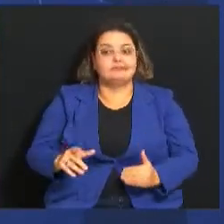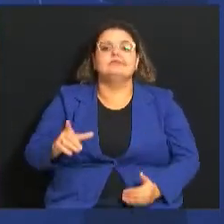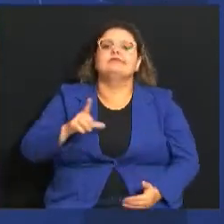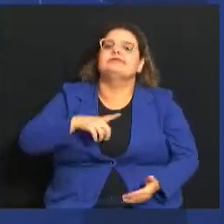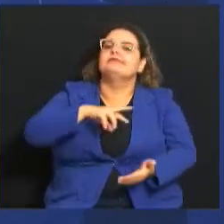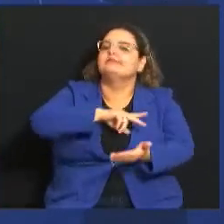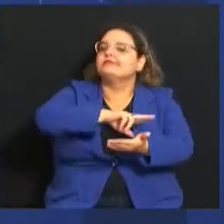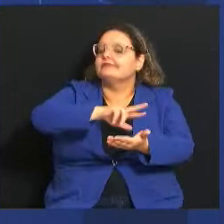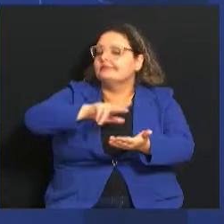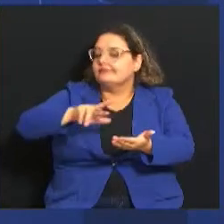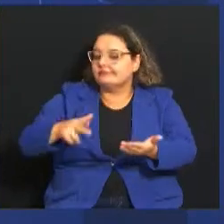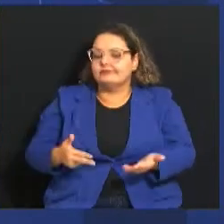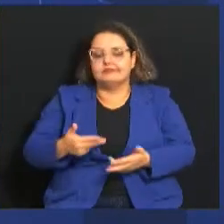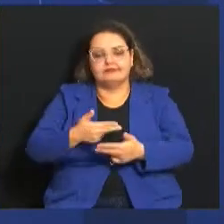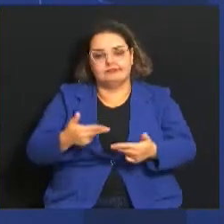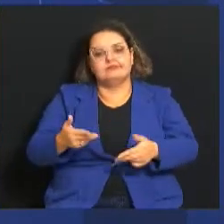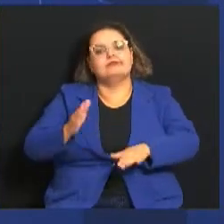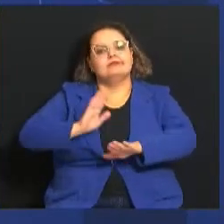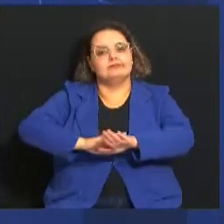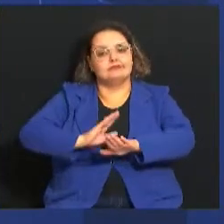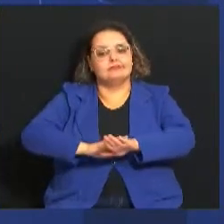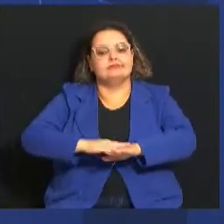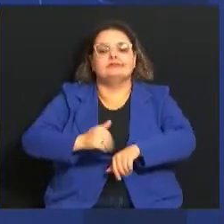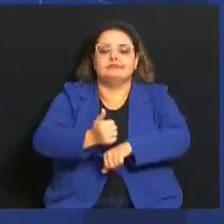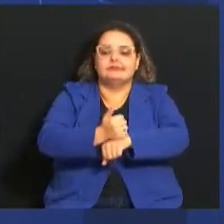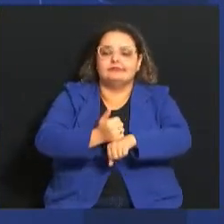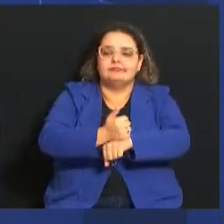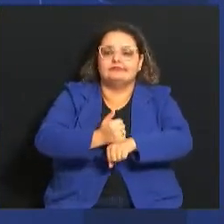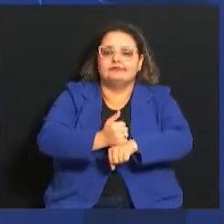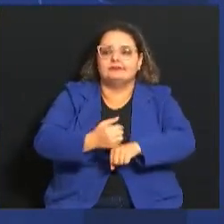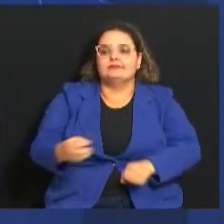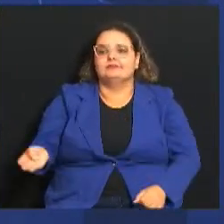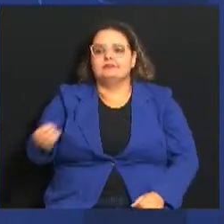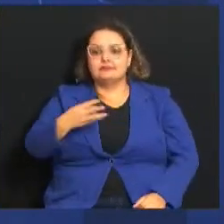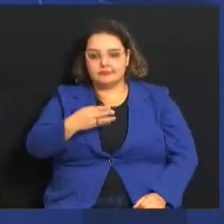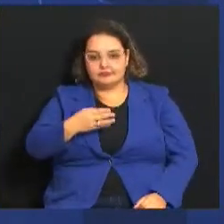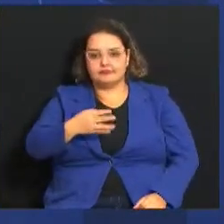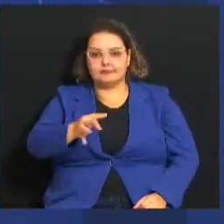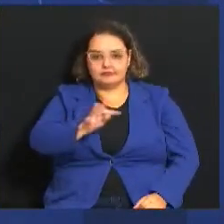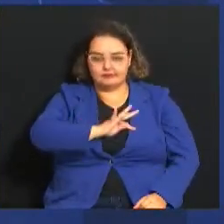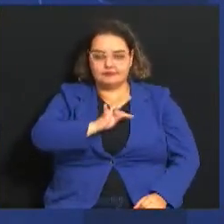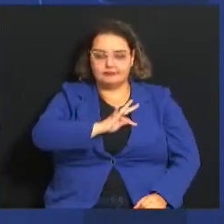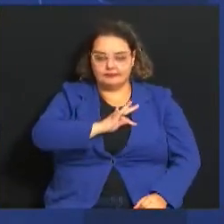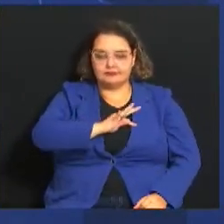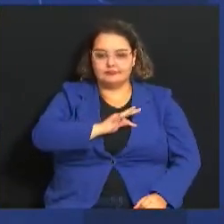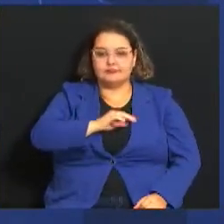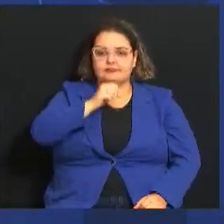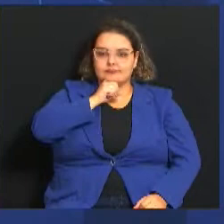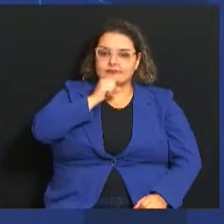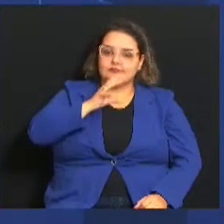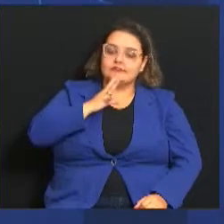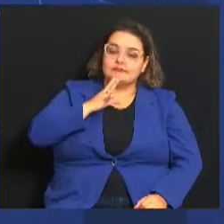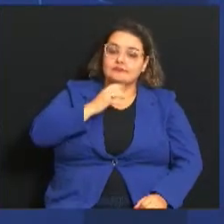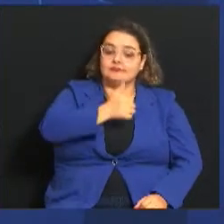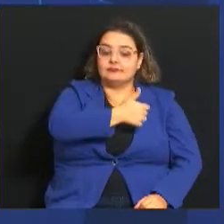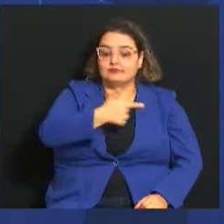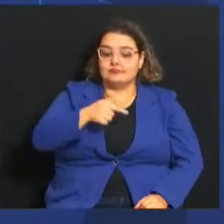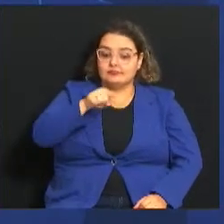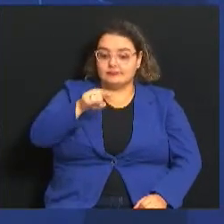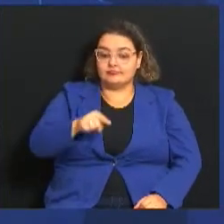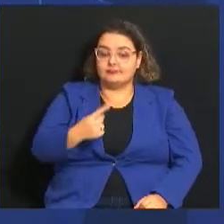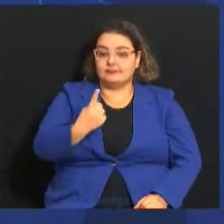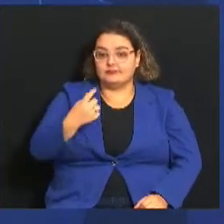trabalho pela frente aí, o novo velho treinador Bucrino. Bom, 12h16, hora das notícias